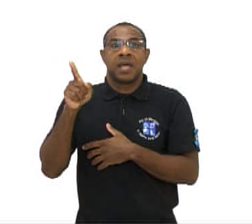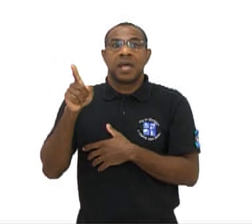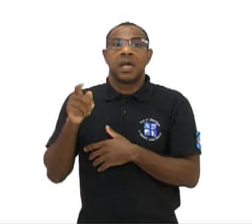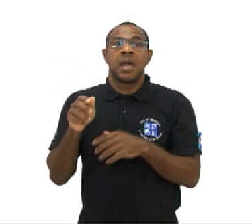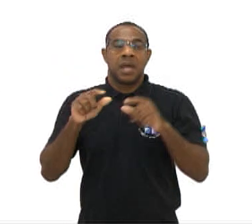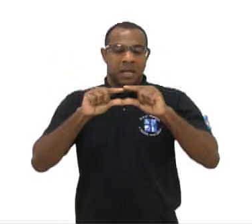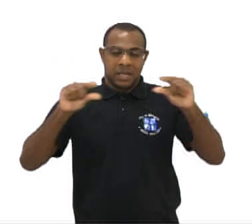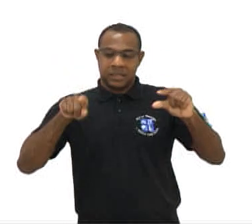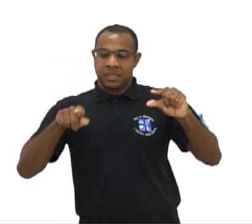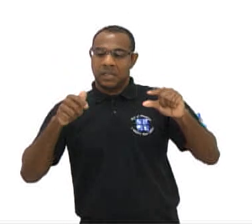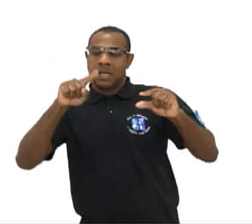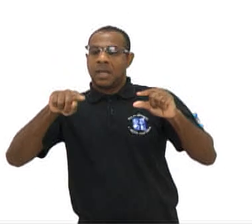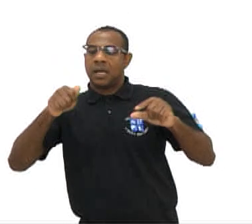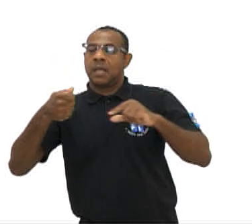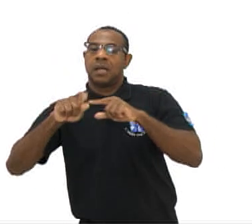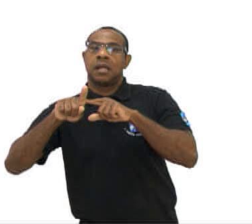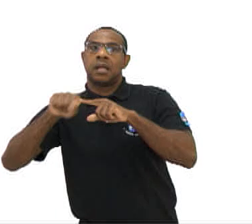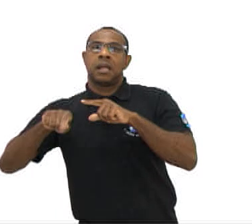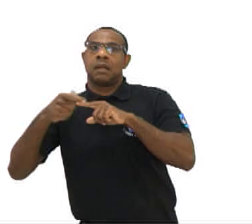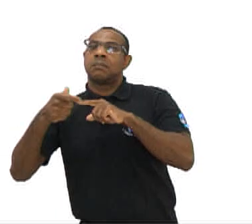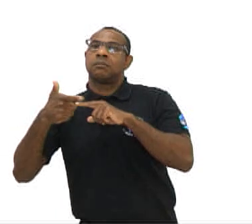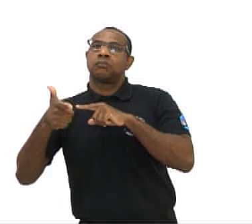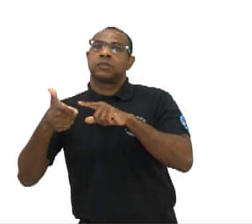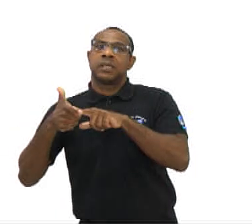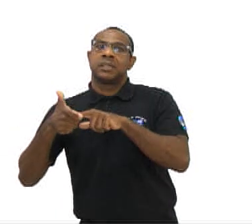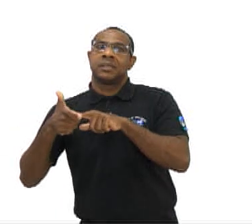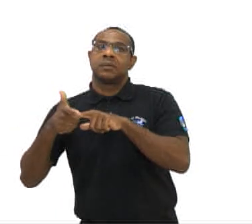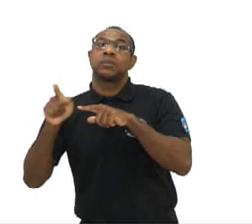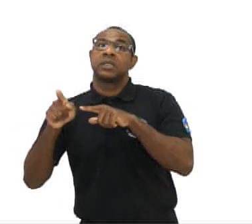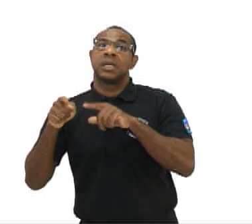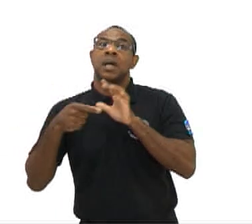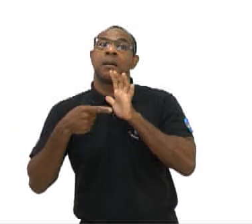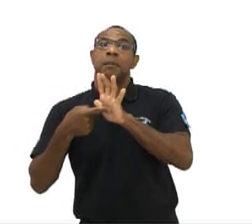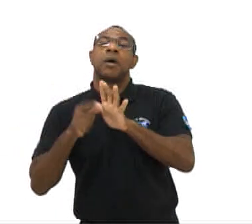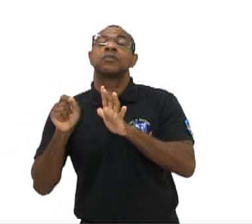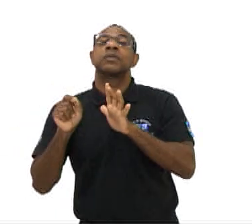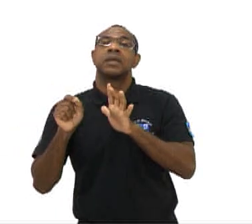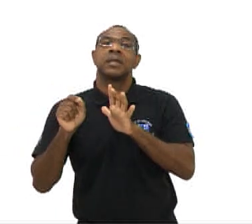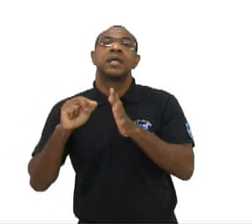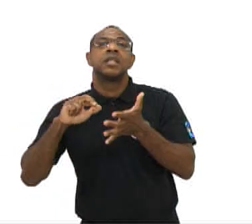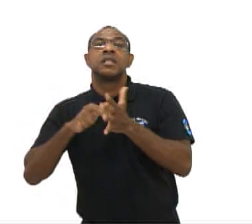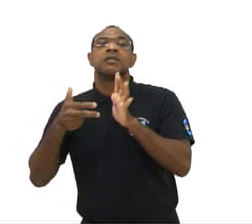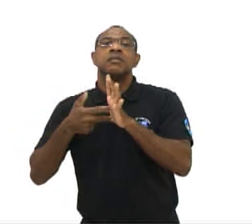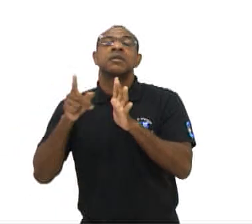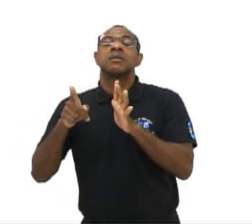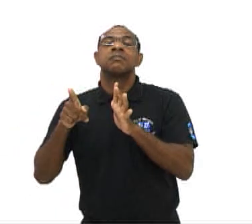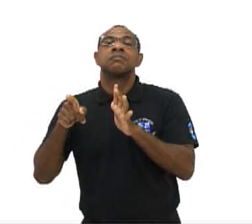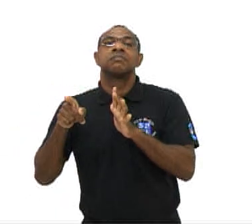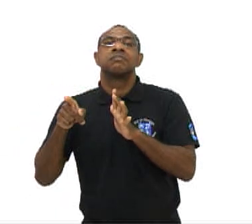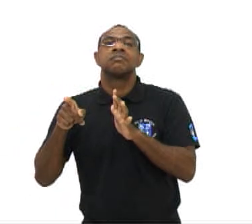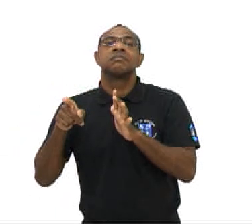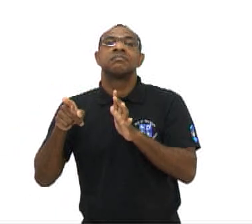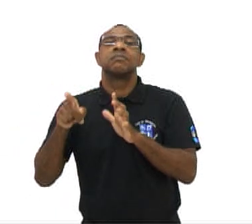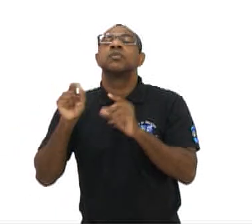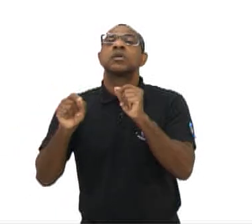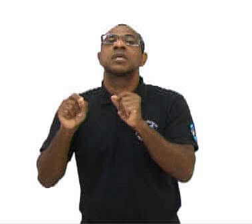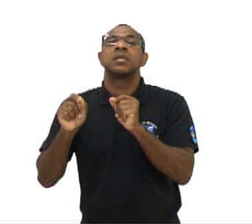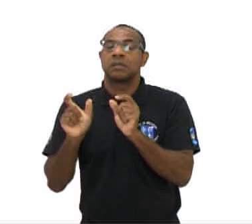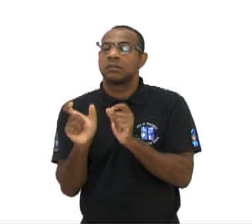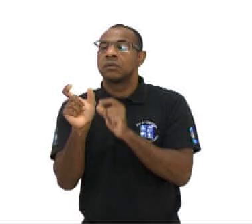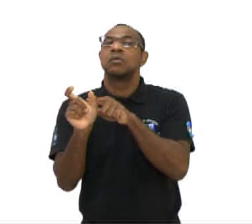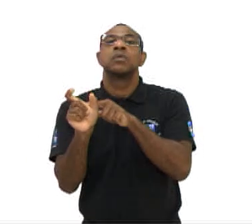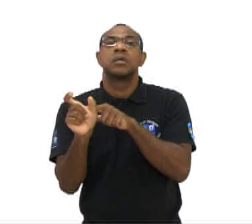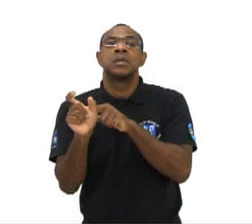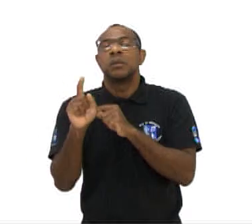não tenho a crase. O artigo dá ao termo regido, então esse artigo A, dá ao termo